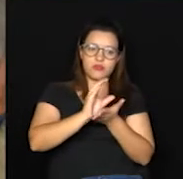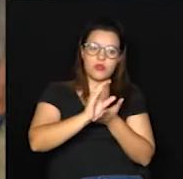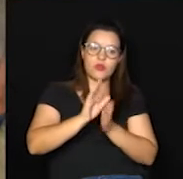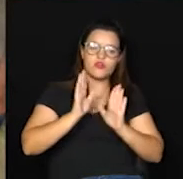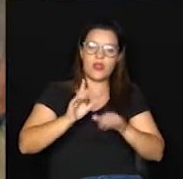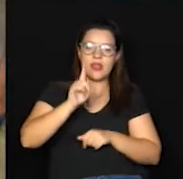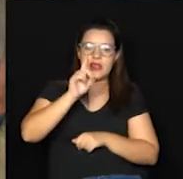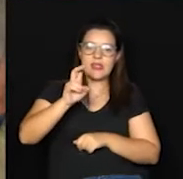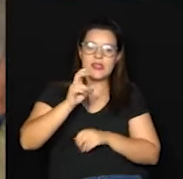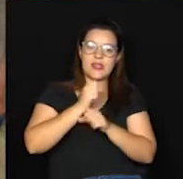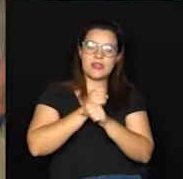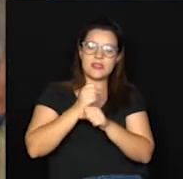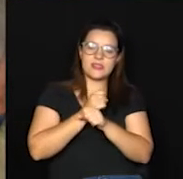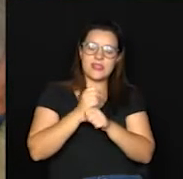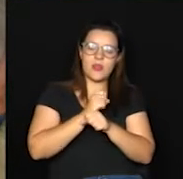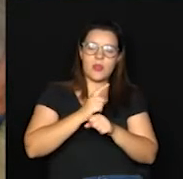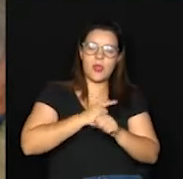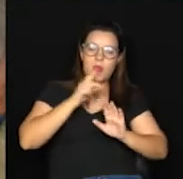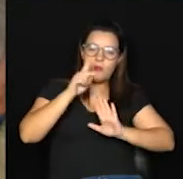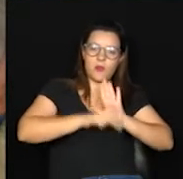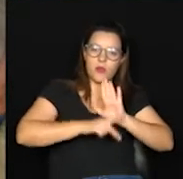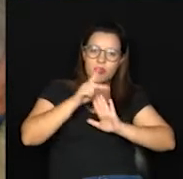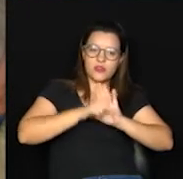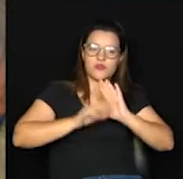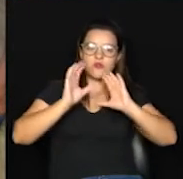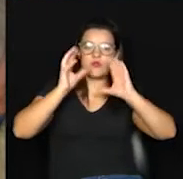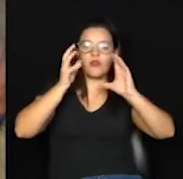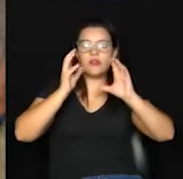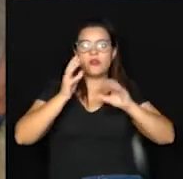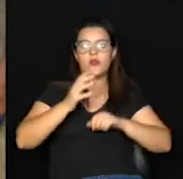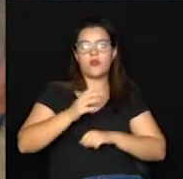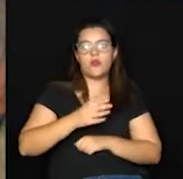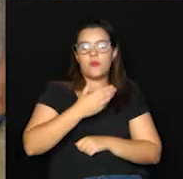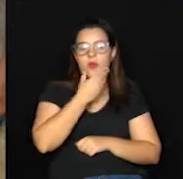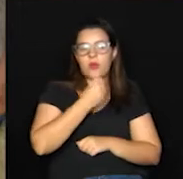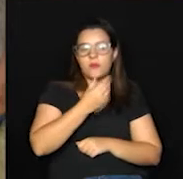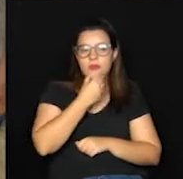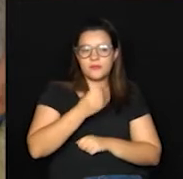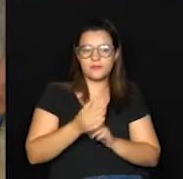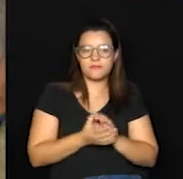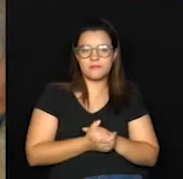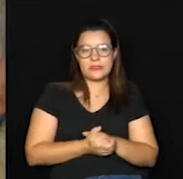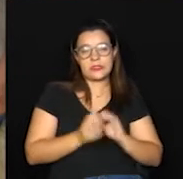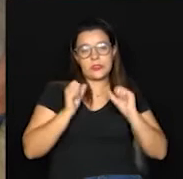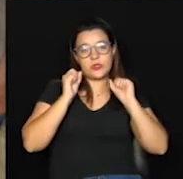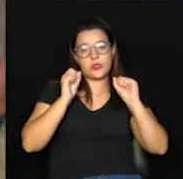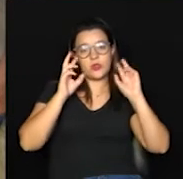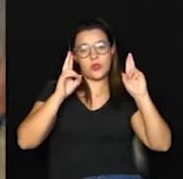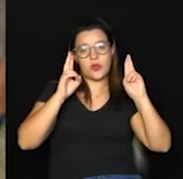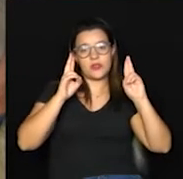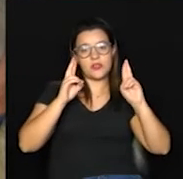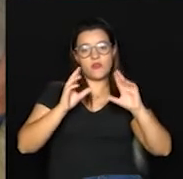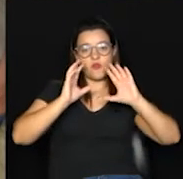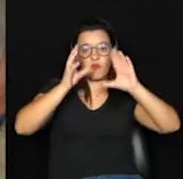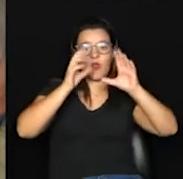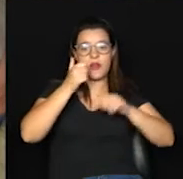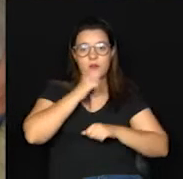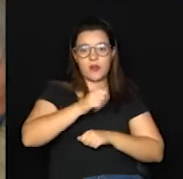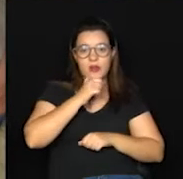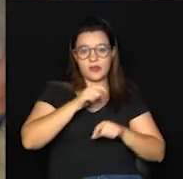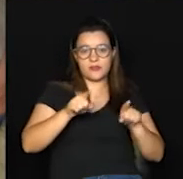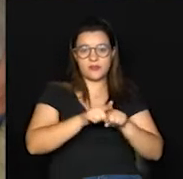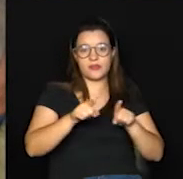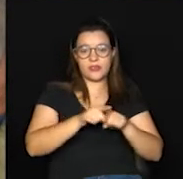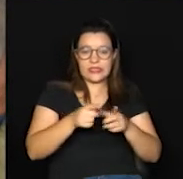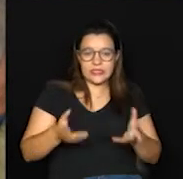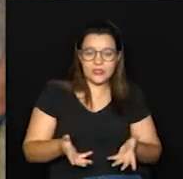quase 15 anos de projeto de vôlei na cidade, vôlei masculino. Quem sabe aí não tem vôlei feminino, outras modalidades. E que